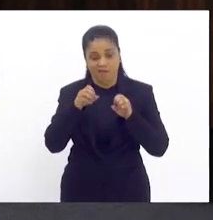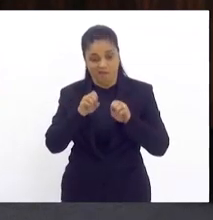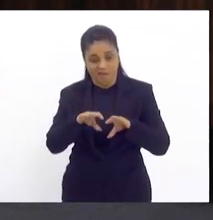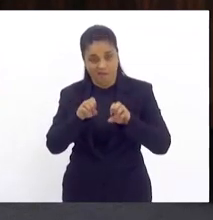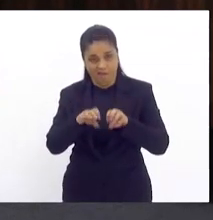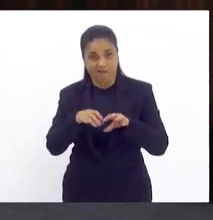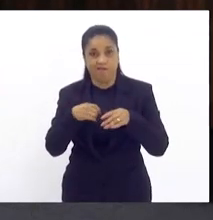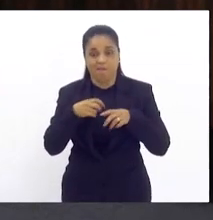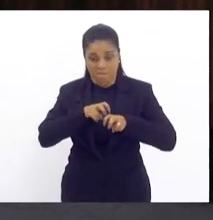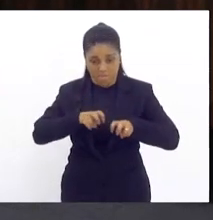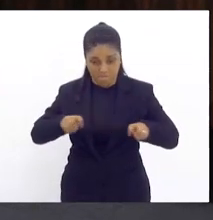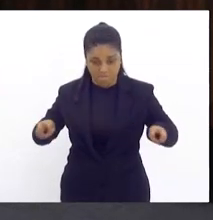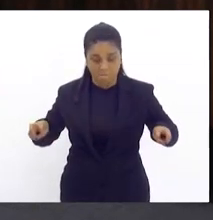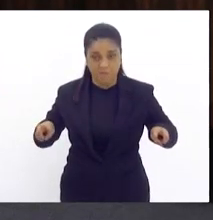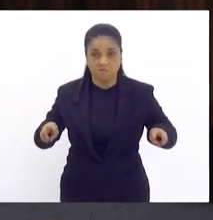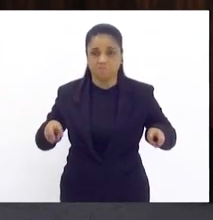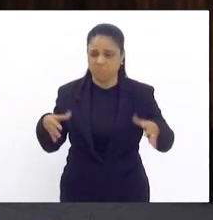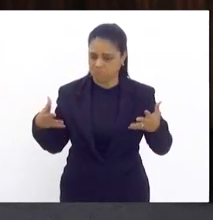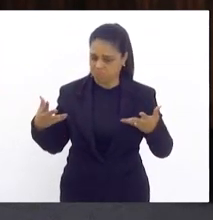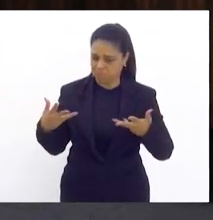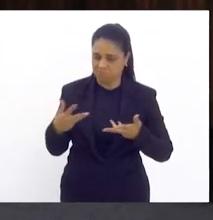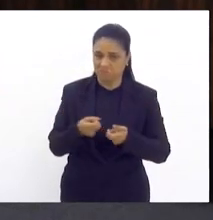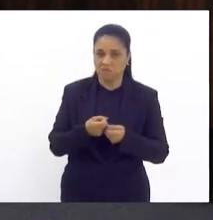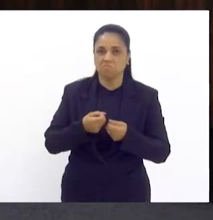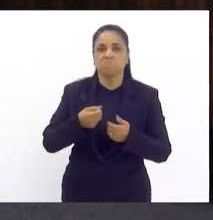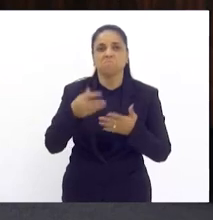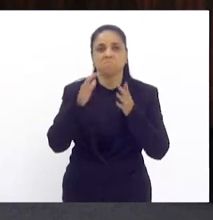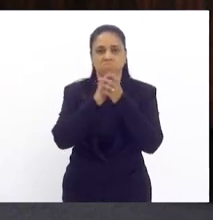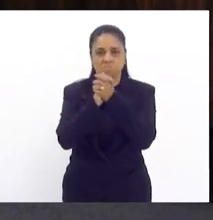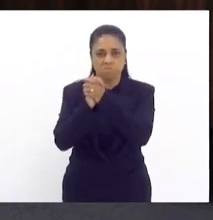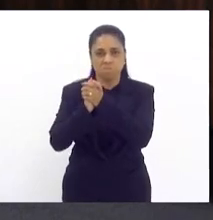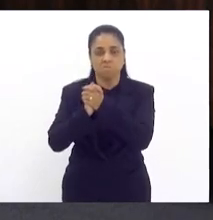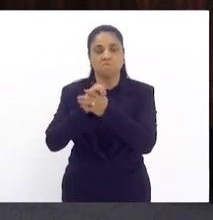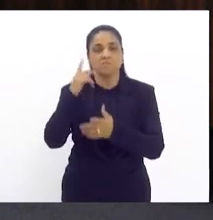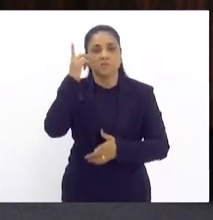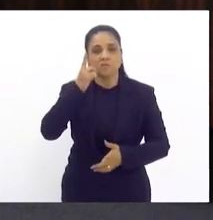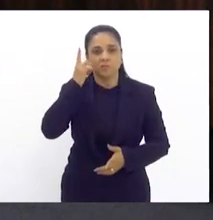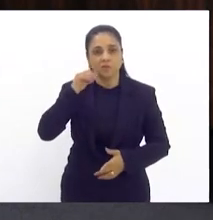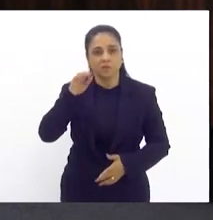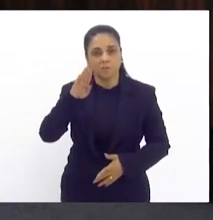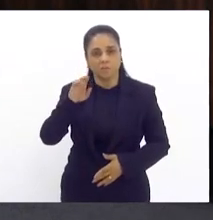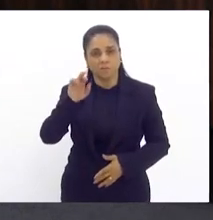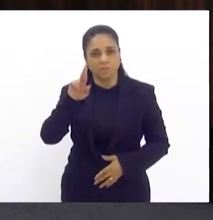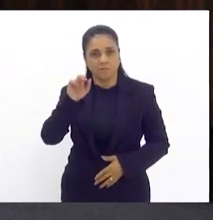muito peso. Quero parabenizar o deputado Brazão pela iniciativa. E